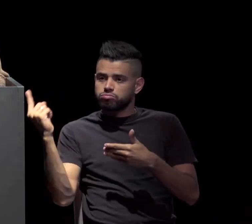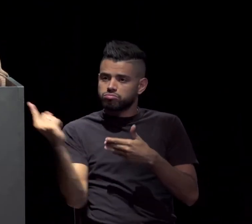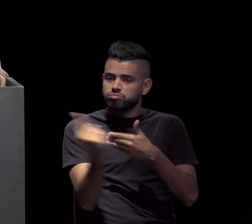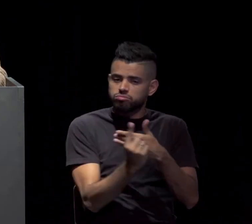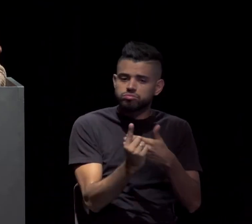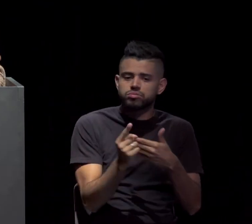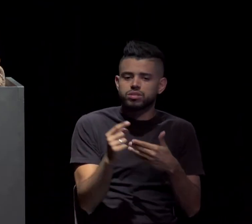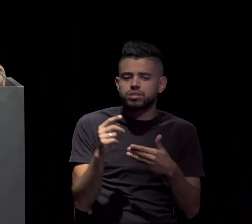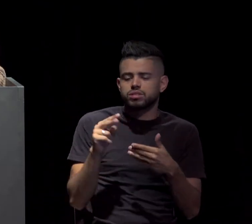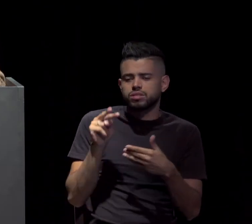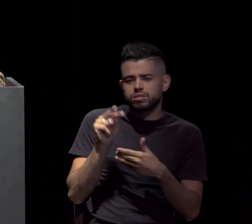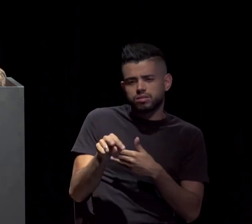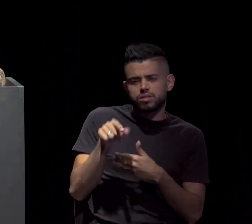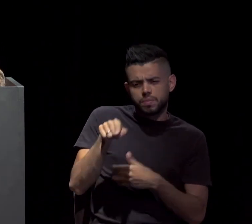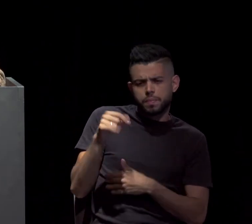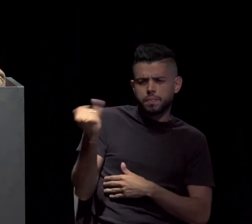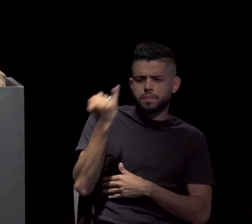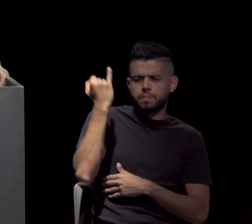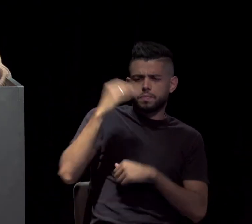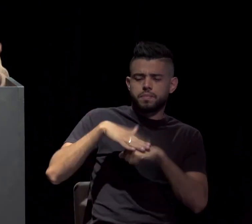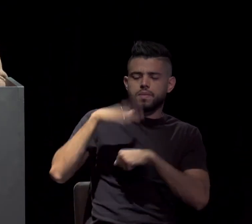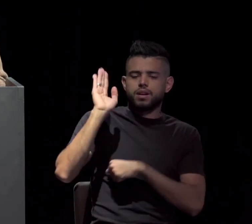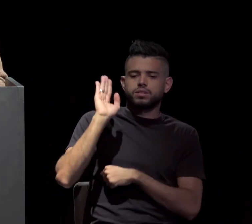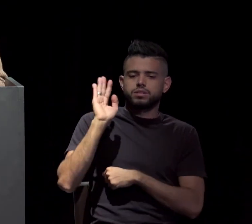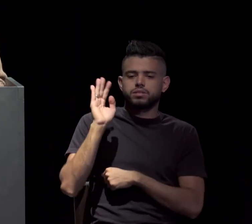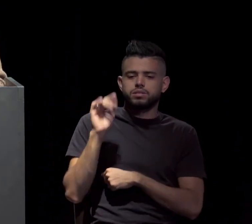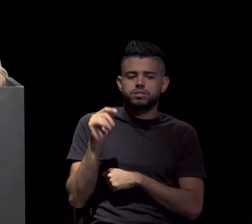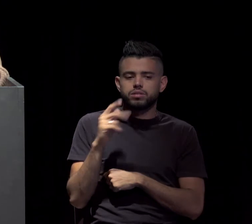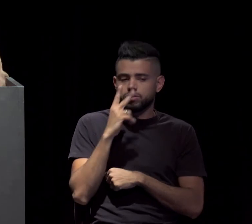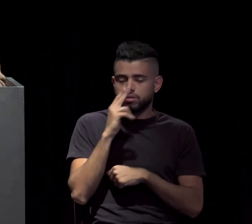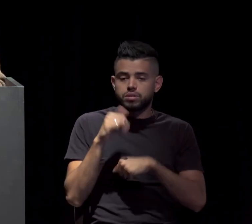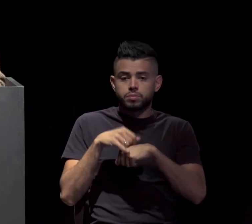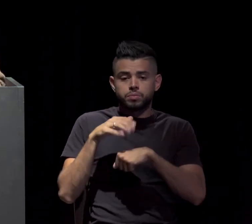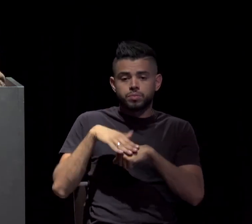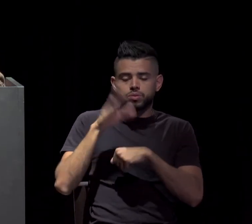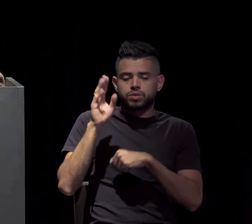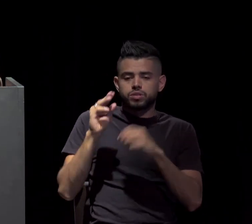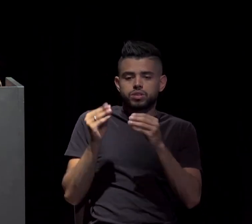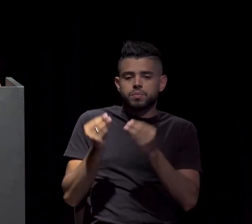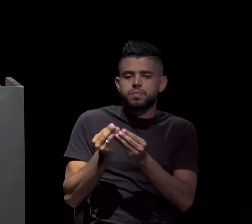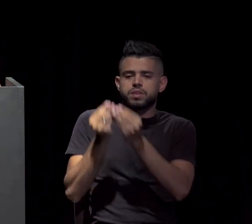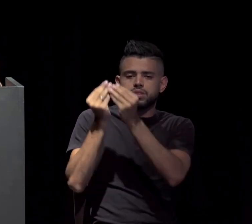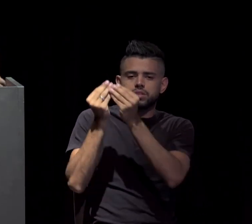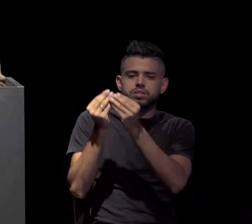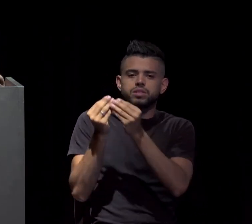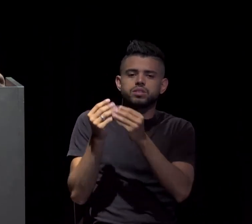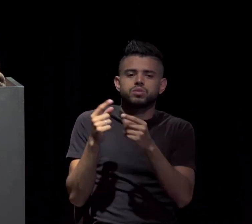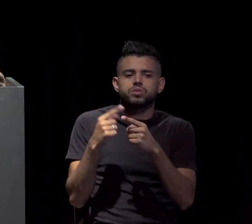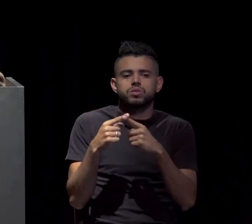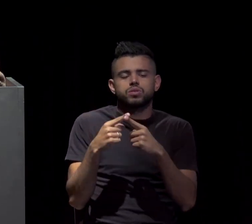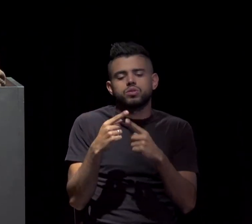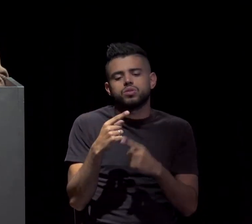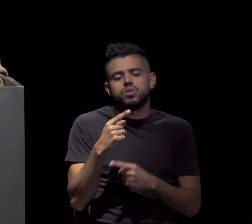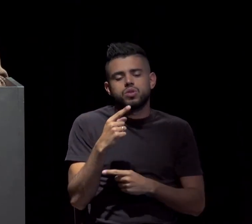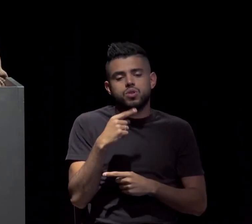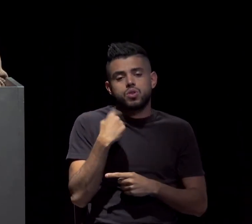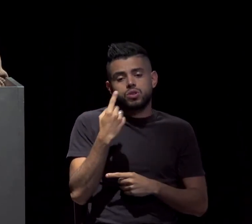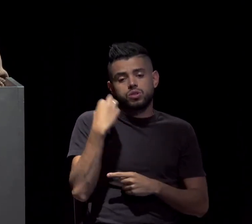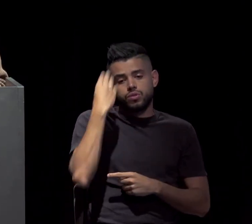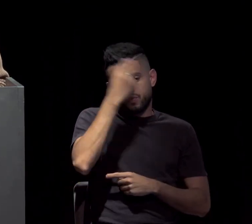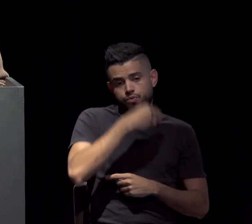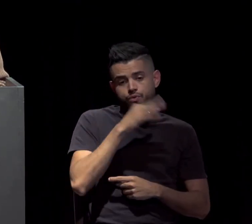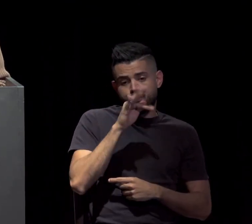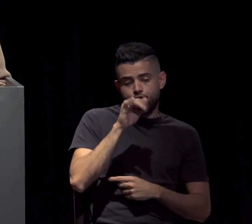outra função mais importante. Então, era mais importante a missa do que, por exemplo, a coroação de Nossa Senhora do Rosário, já que era um